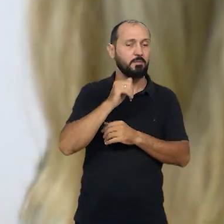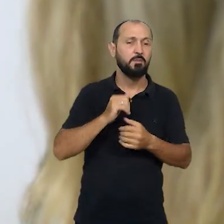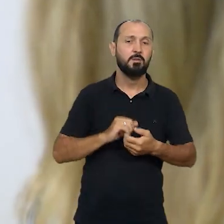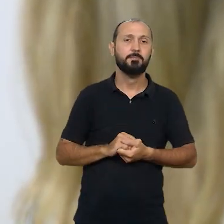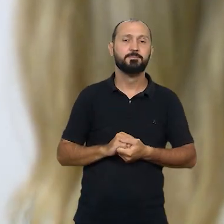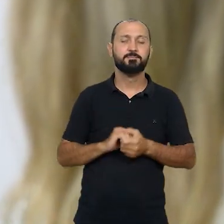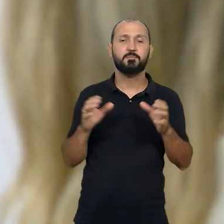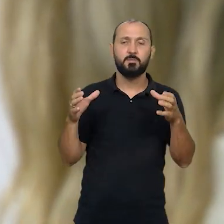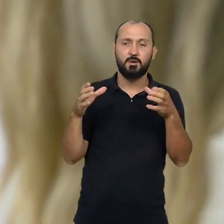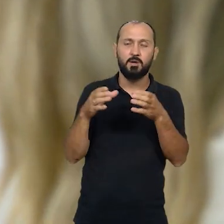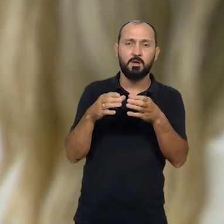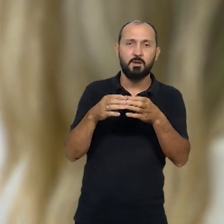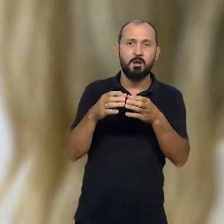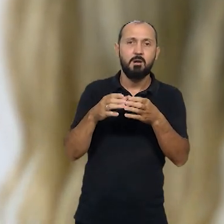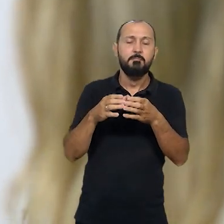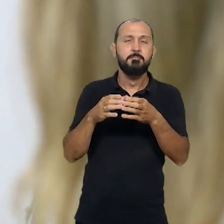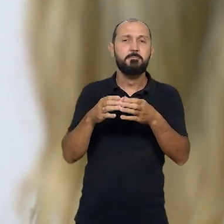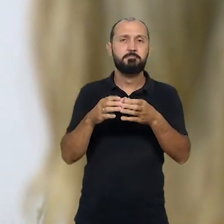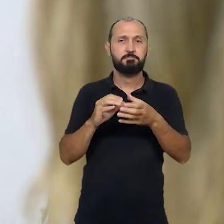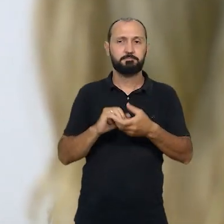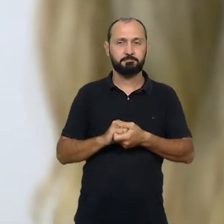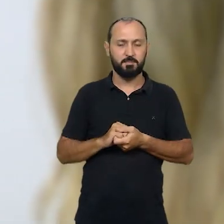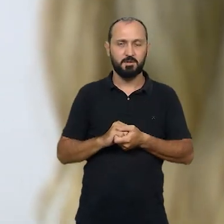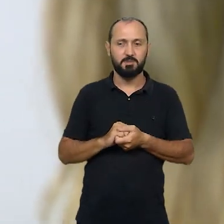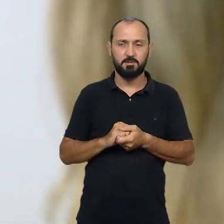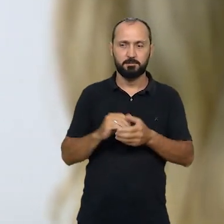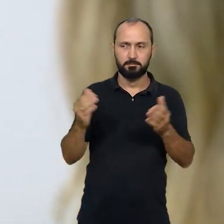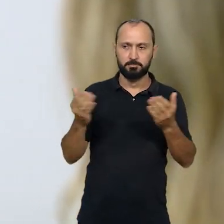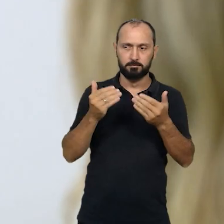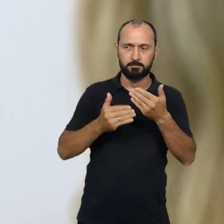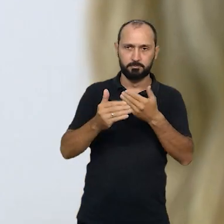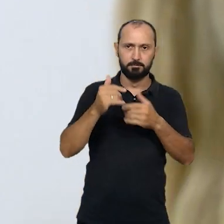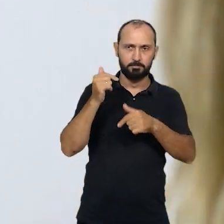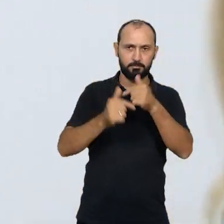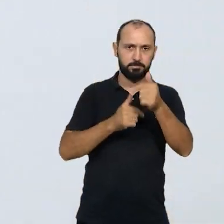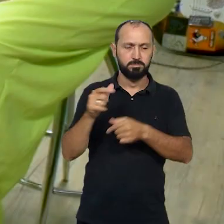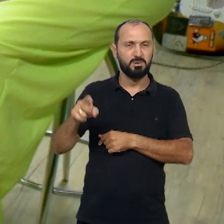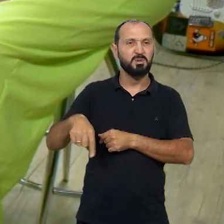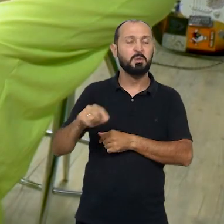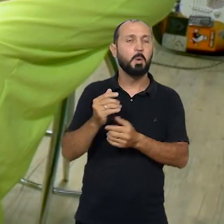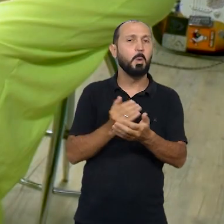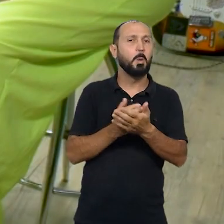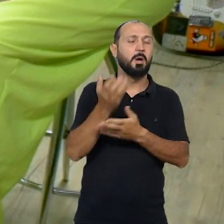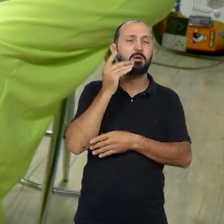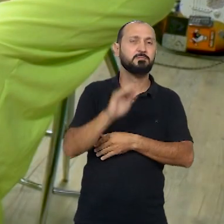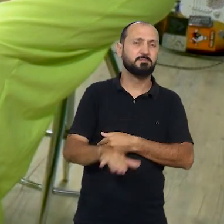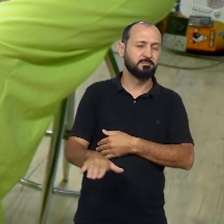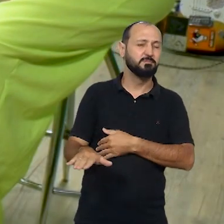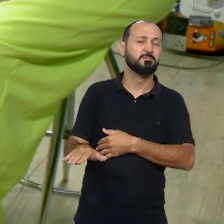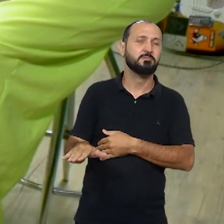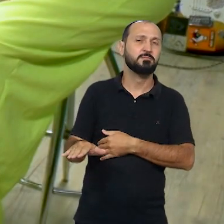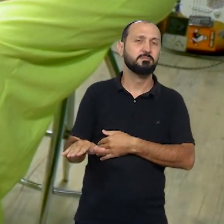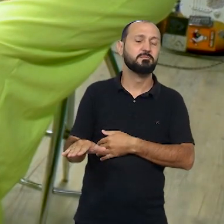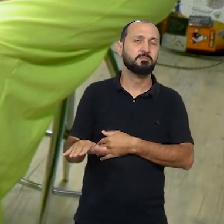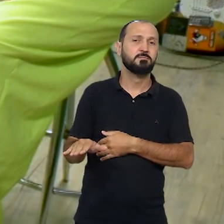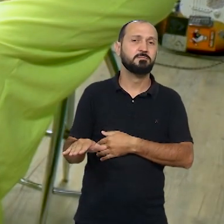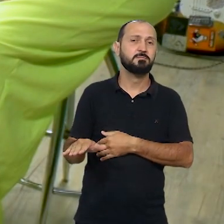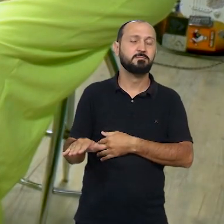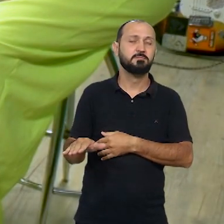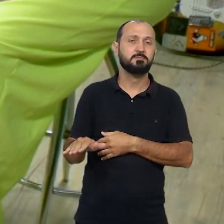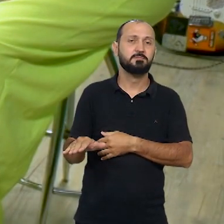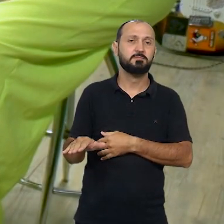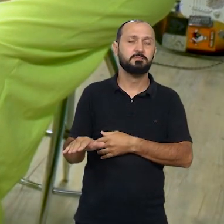músicas relacionadas a amor. Ah, eu vou fazer isso. Ah, uma cotidiano. E aí foi vindo. E quando eu vi, já tinha criado a banda, que era a